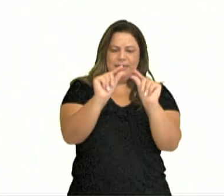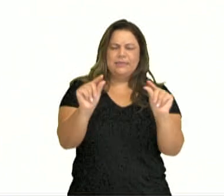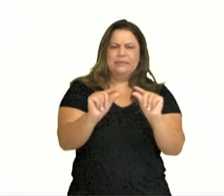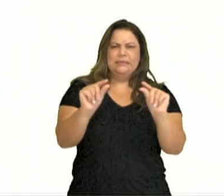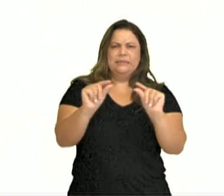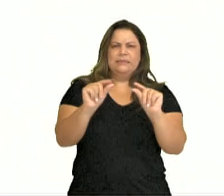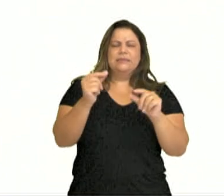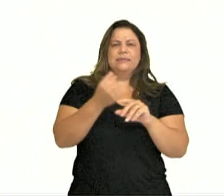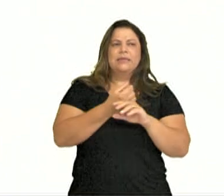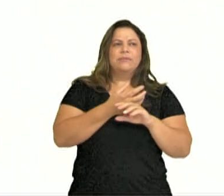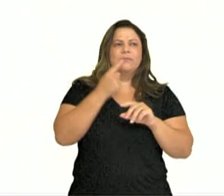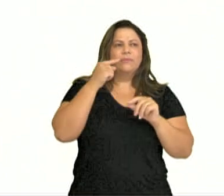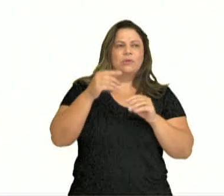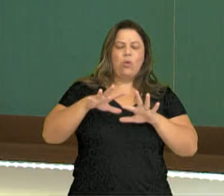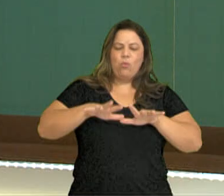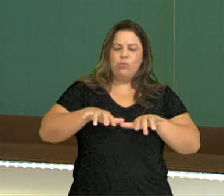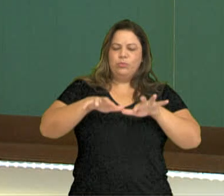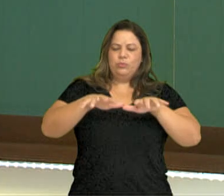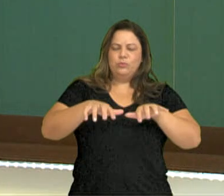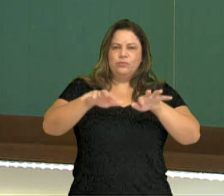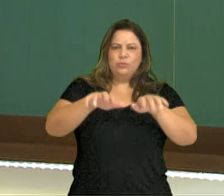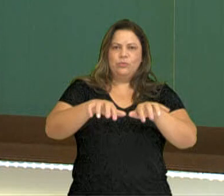são utilizados para a locomoção.